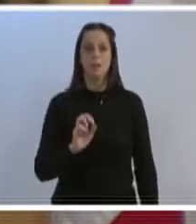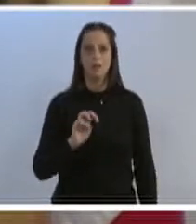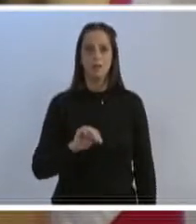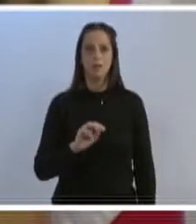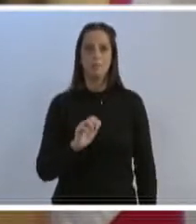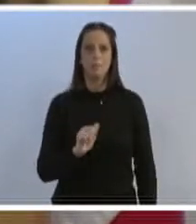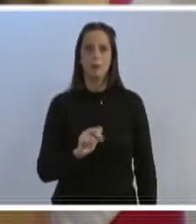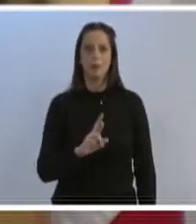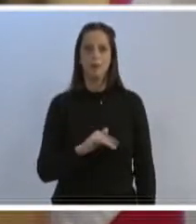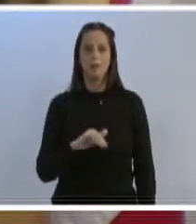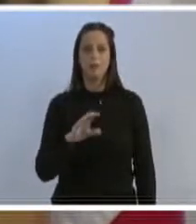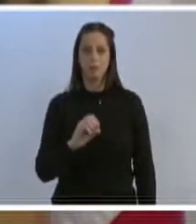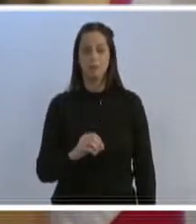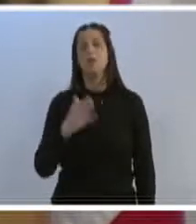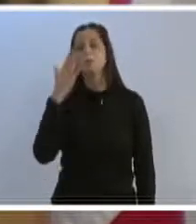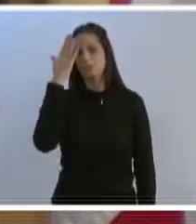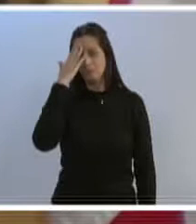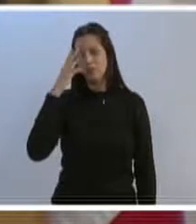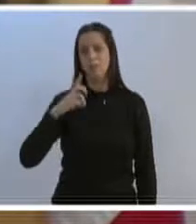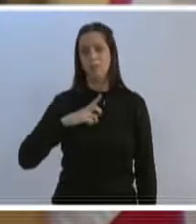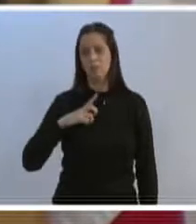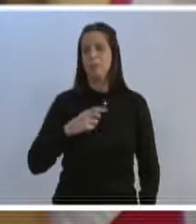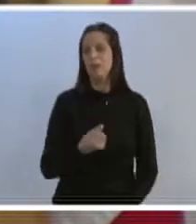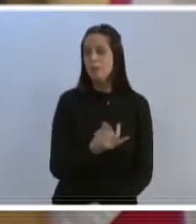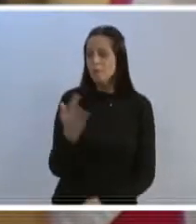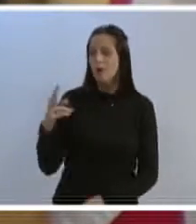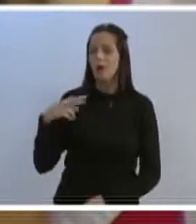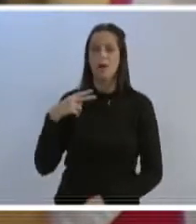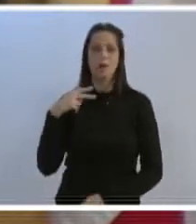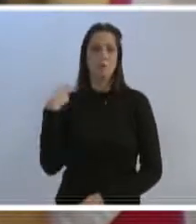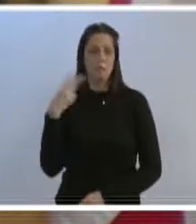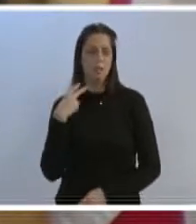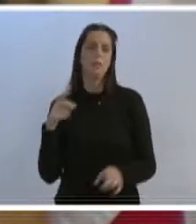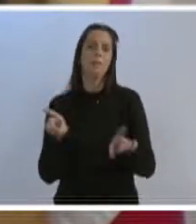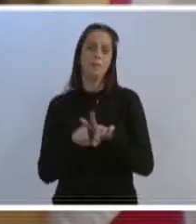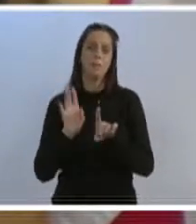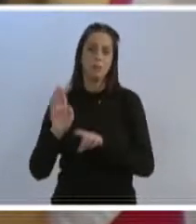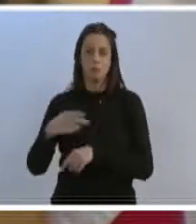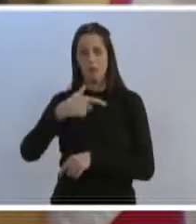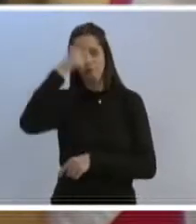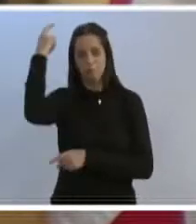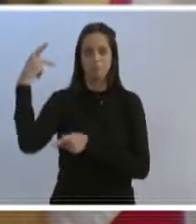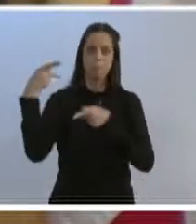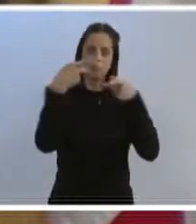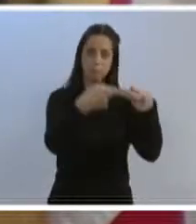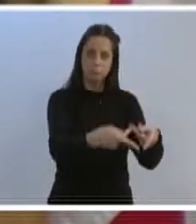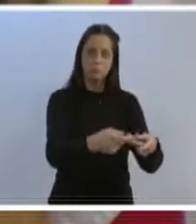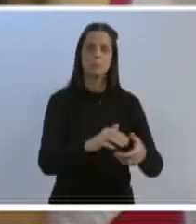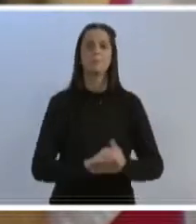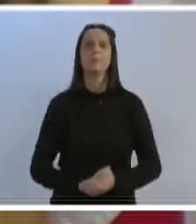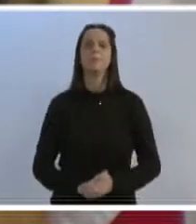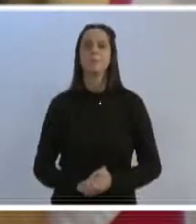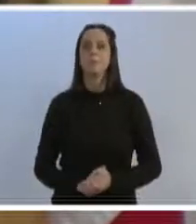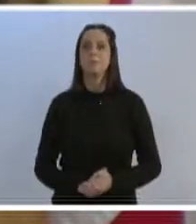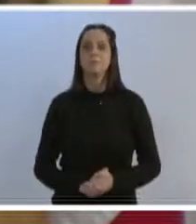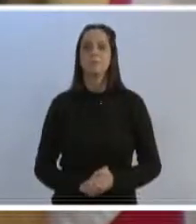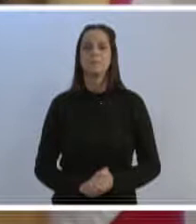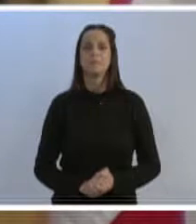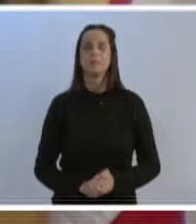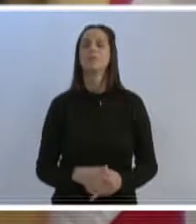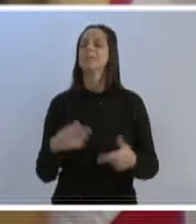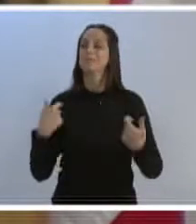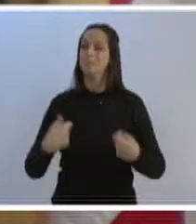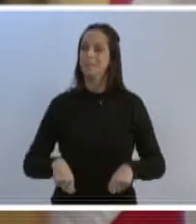eu sei que nós temos pessoas aqui o vereador adriano fez é visita sally também vou conseguir a parte logo em seguida nós